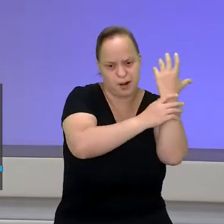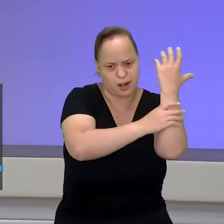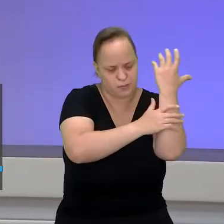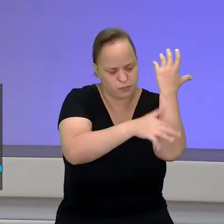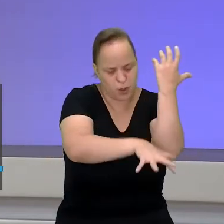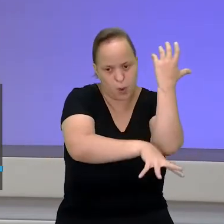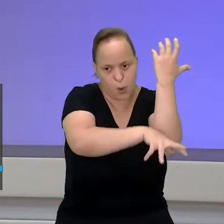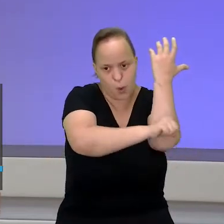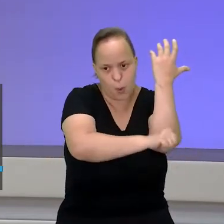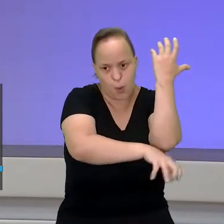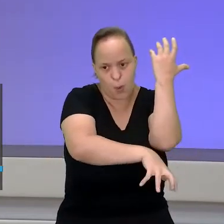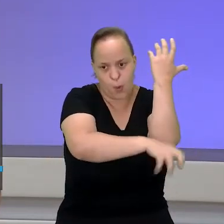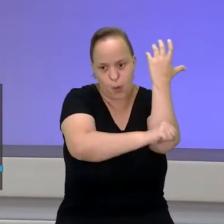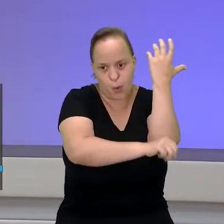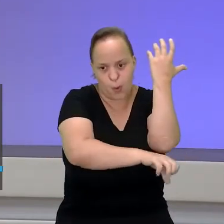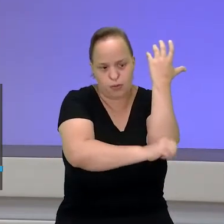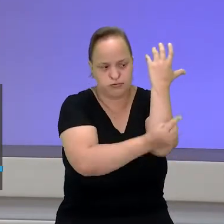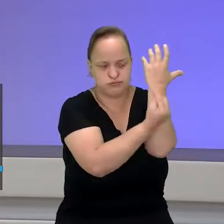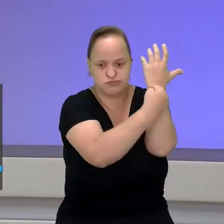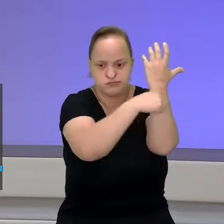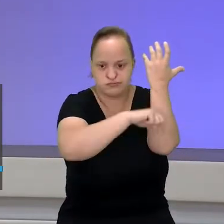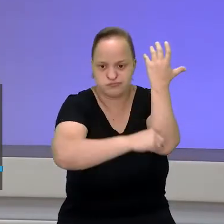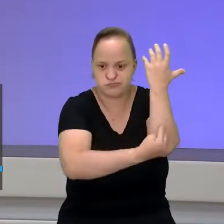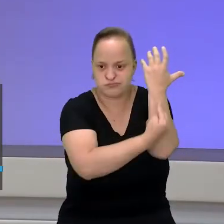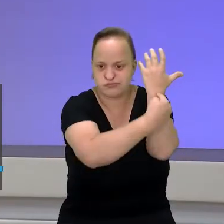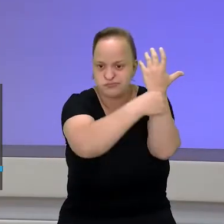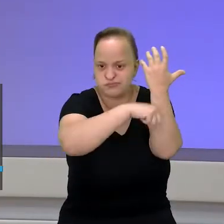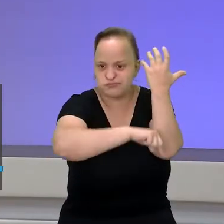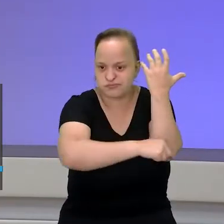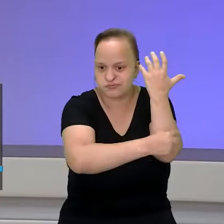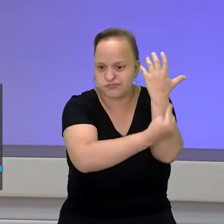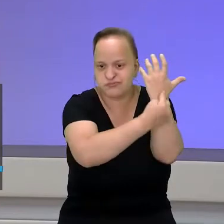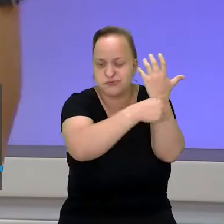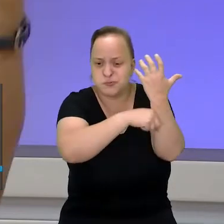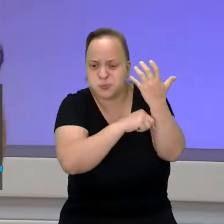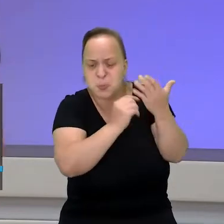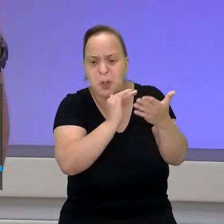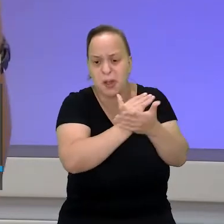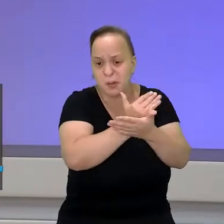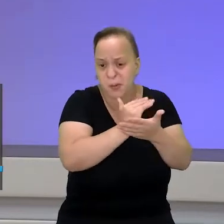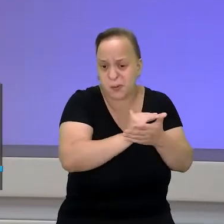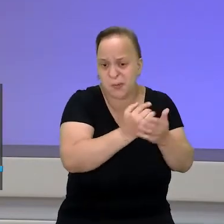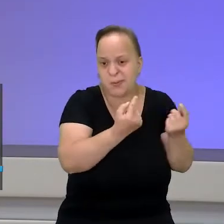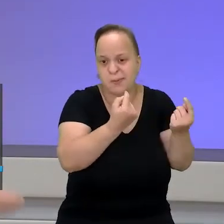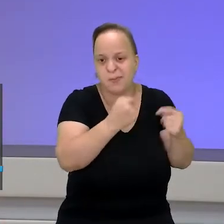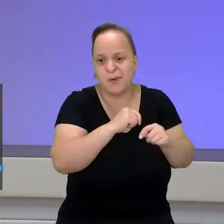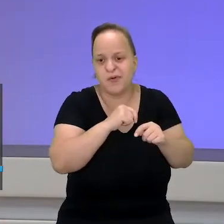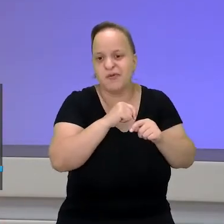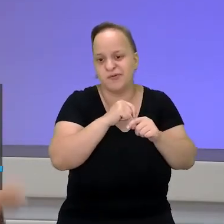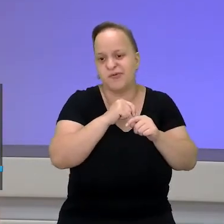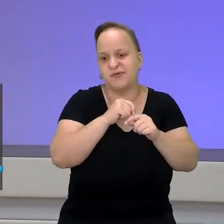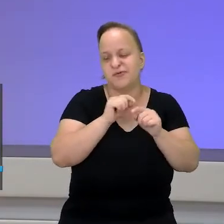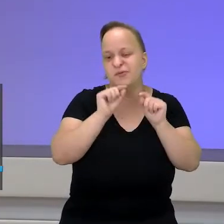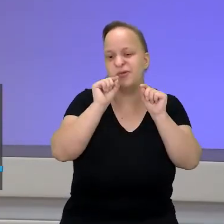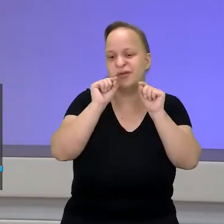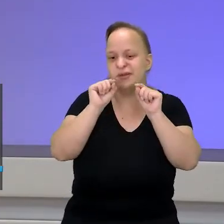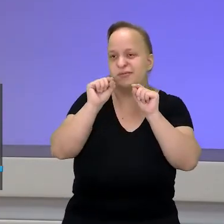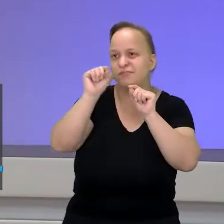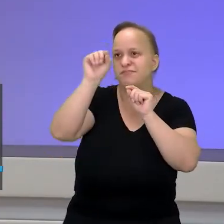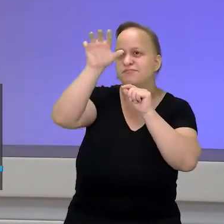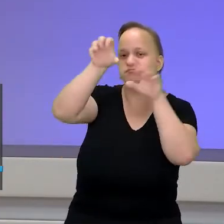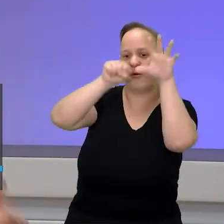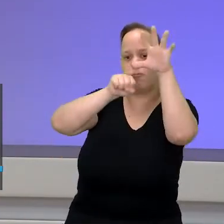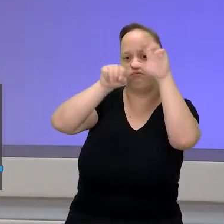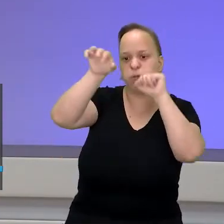Porque talvez disponível assim são algumas que consigam captar até mesmo da atmosfera, mas outras não. Então, elas precisam